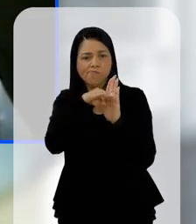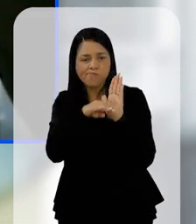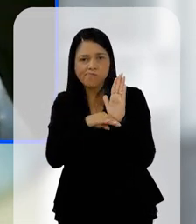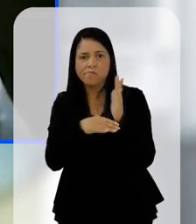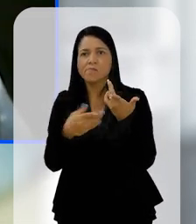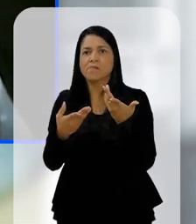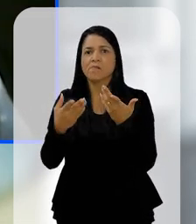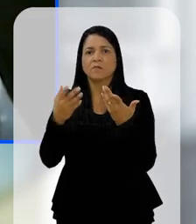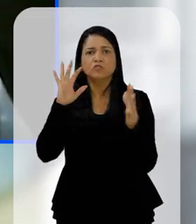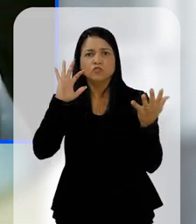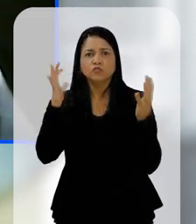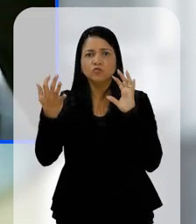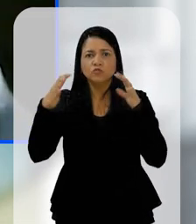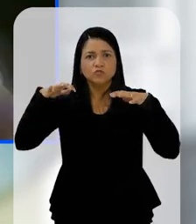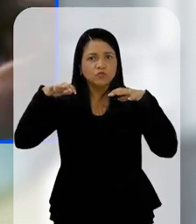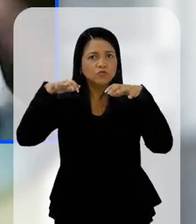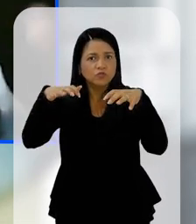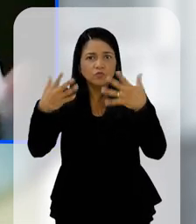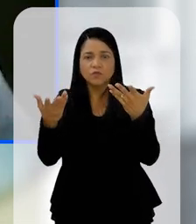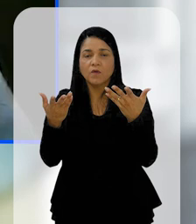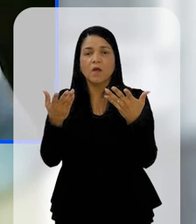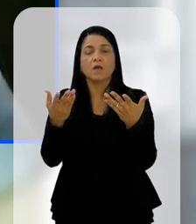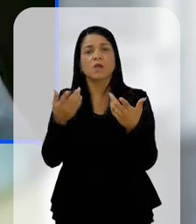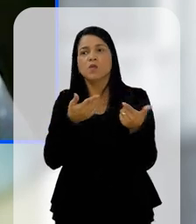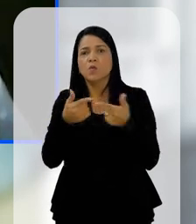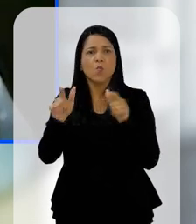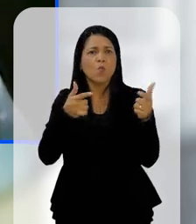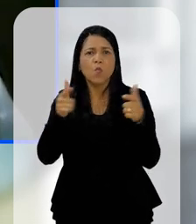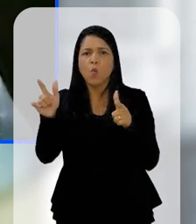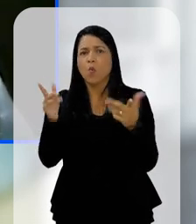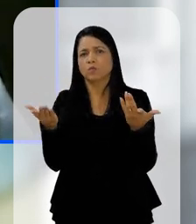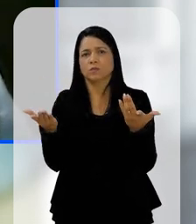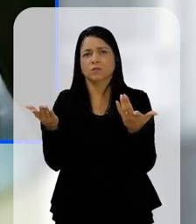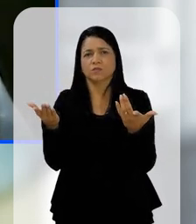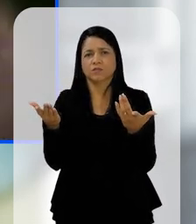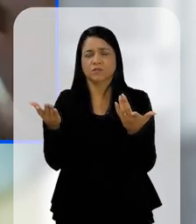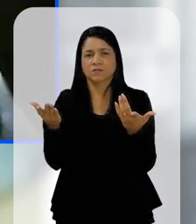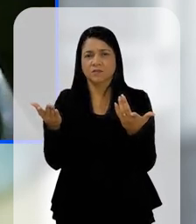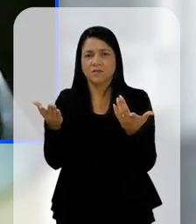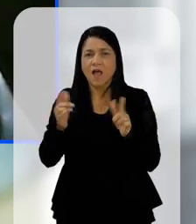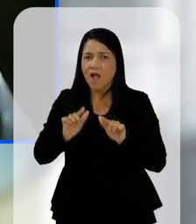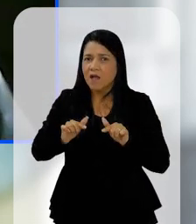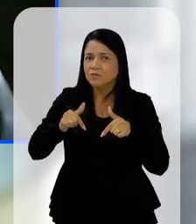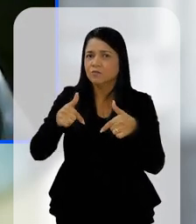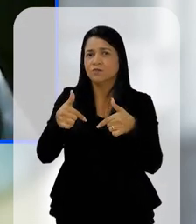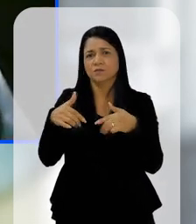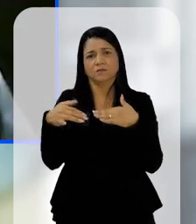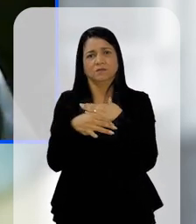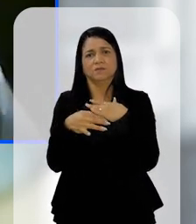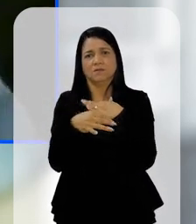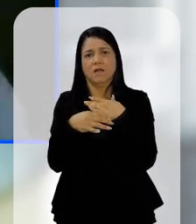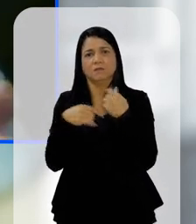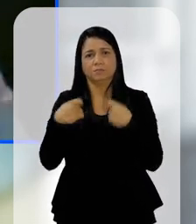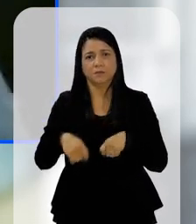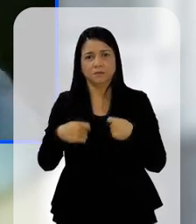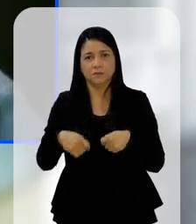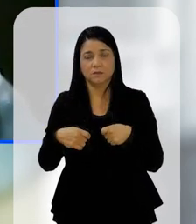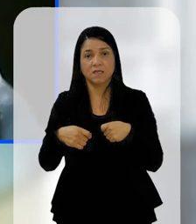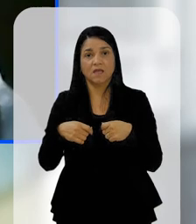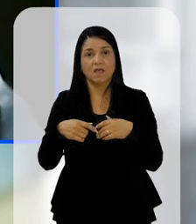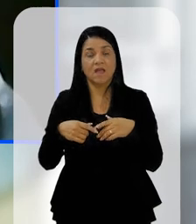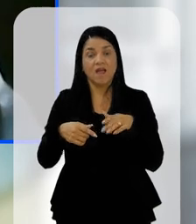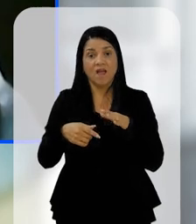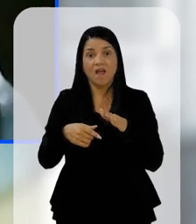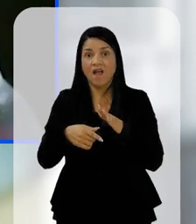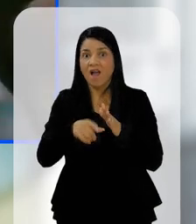também levantado aqui. E várias outras lições de cidades que, ao invés de